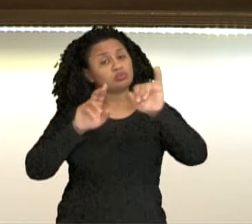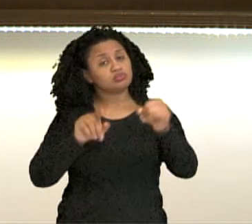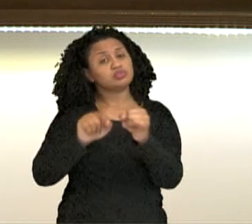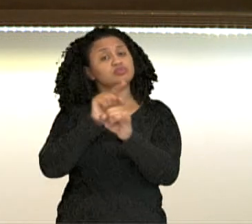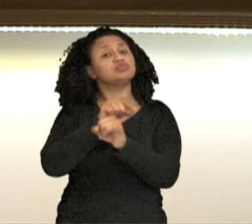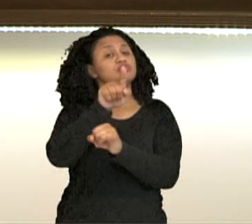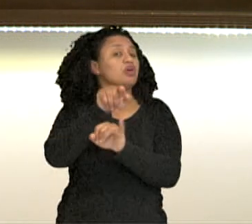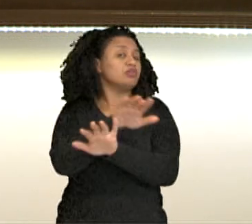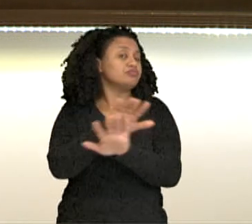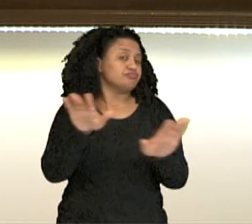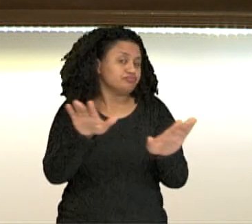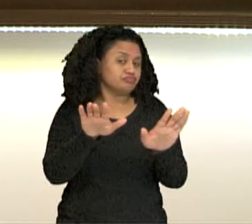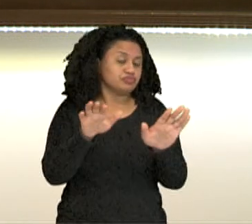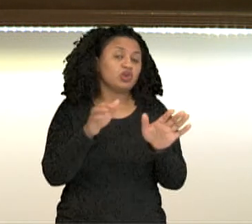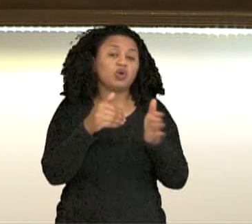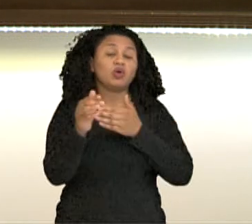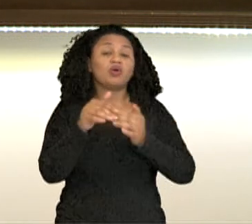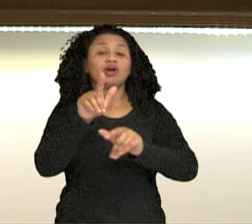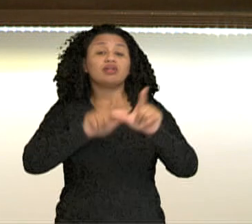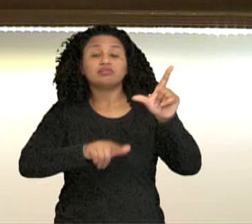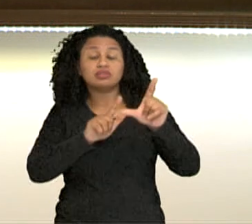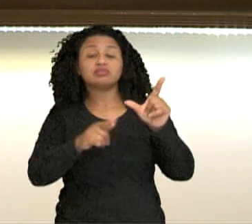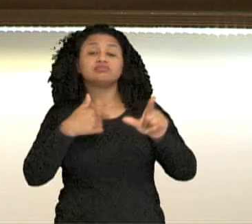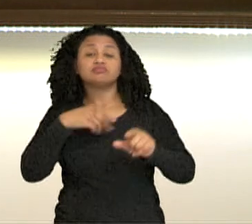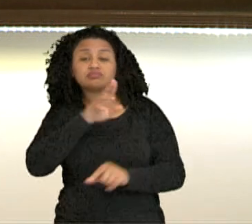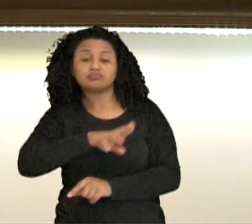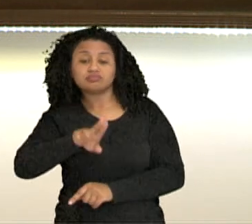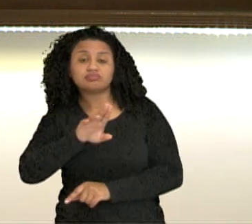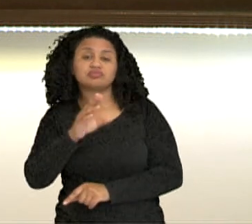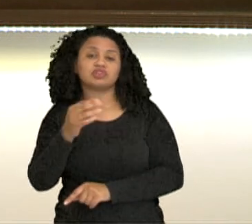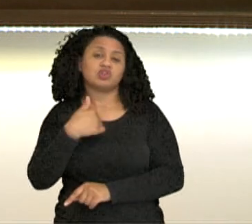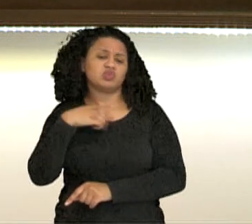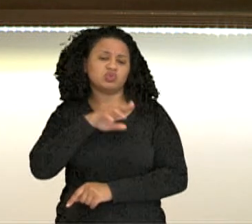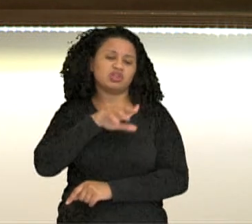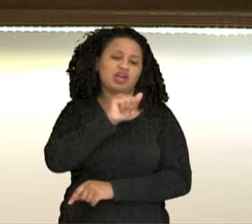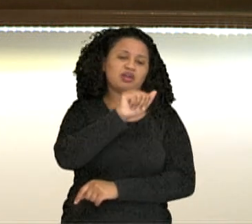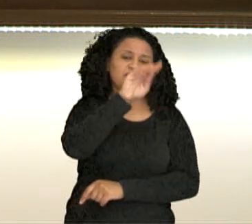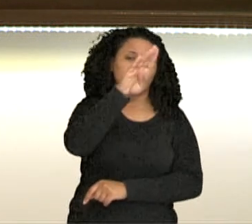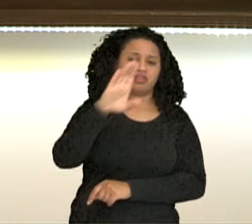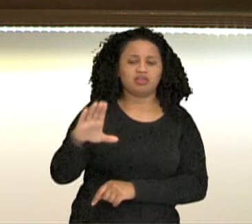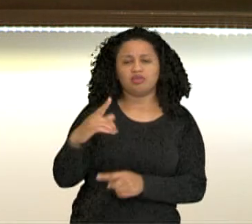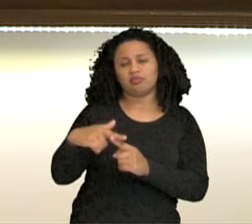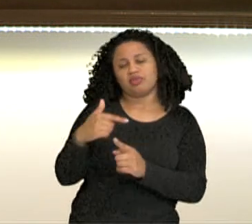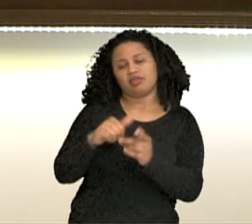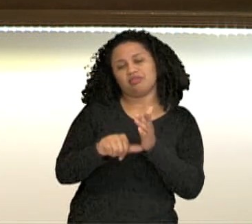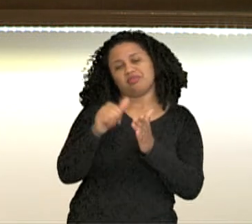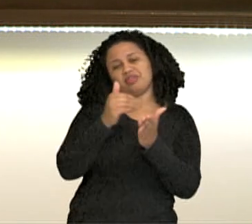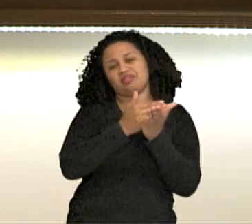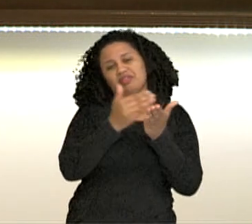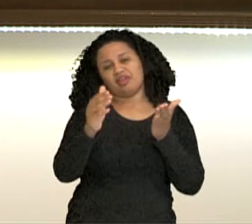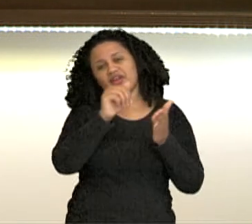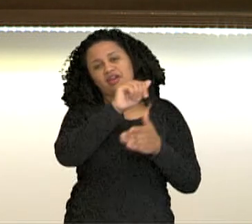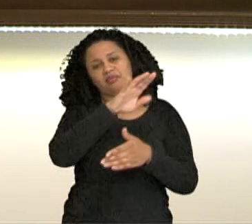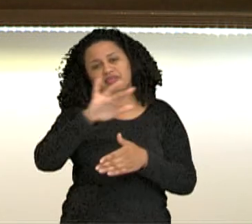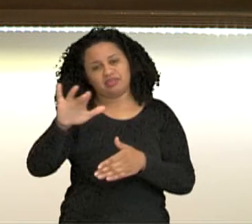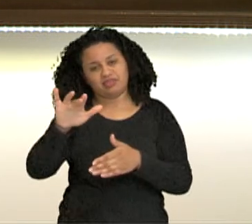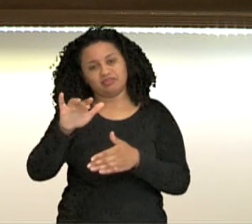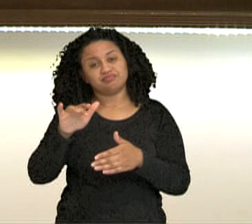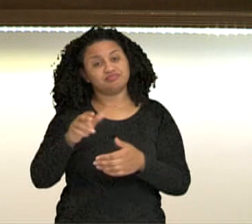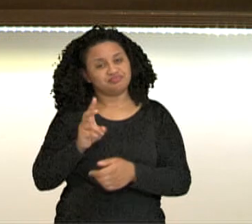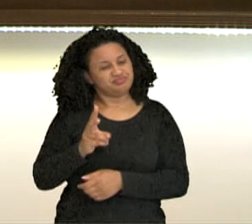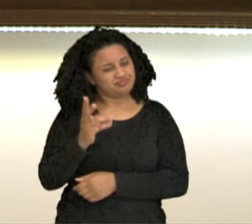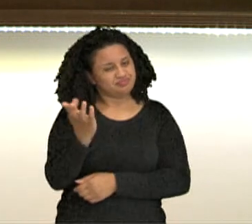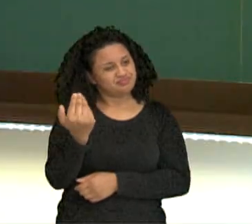Tá? Então, qualquer letra que a gente está utilizando. A gente está usando a ABC por ser as primeiras letras do alfabeto. Vamos